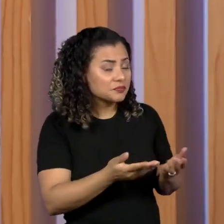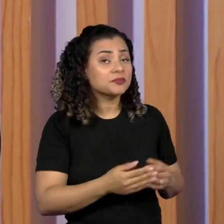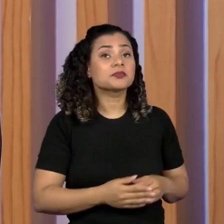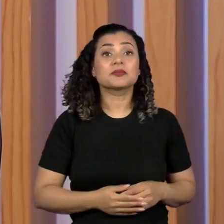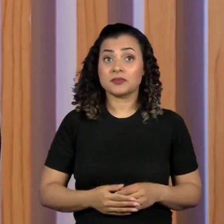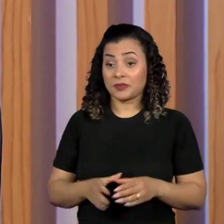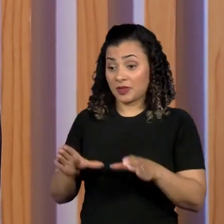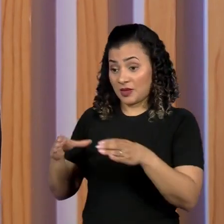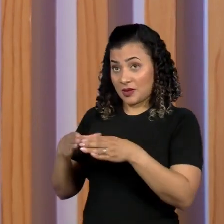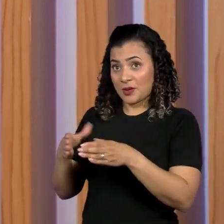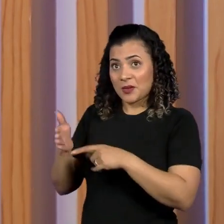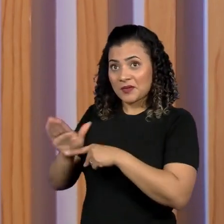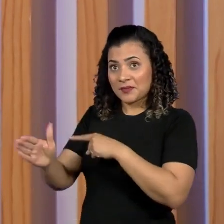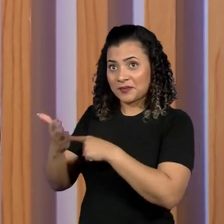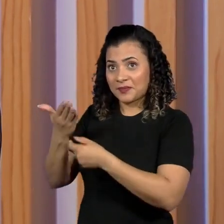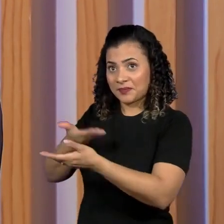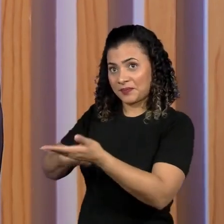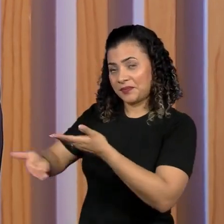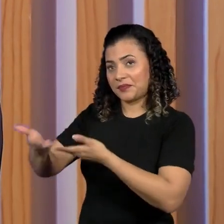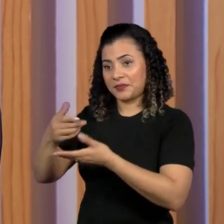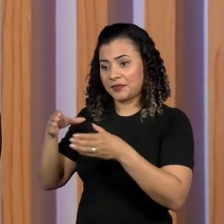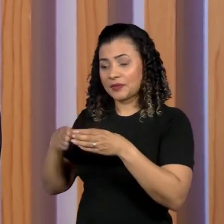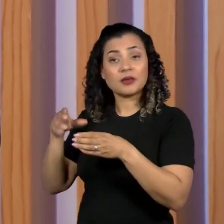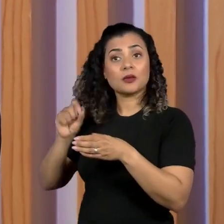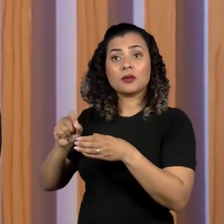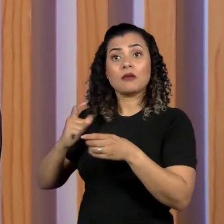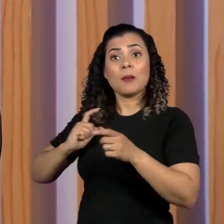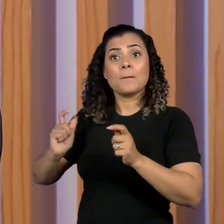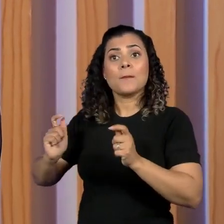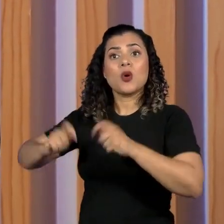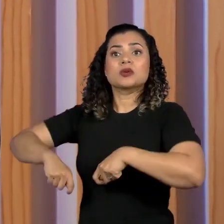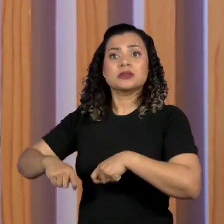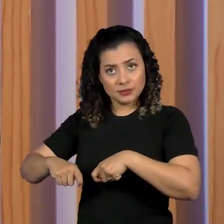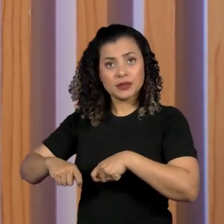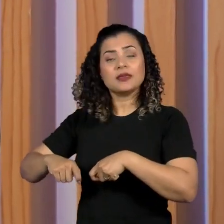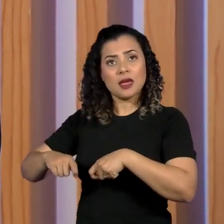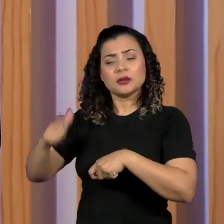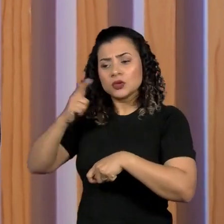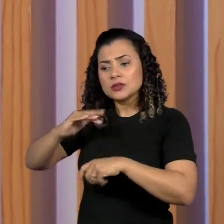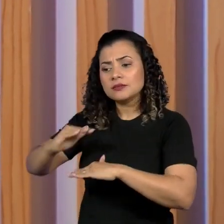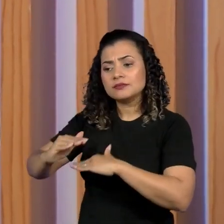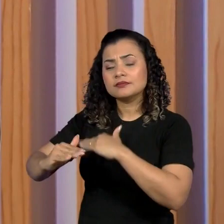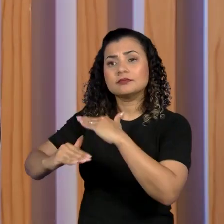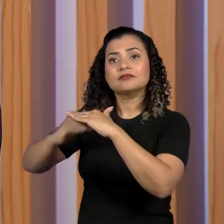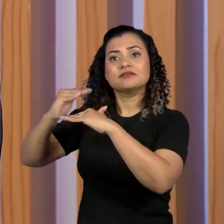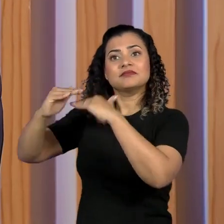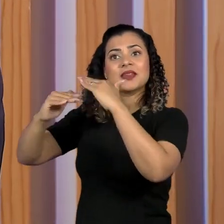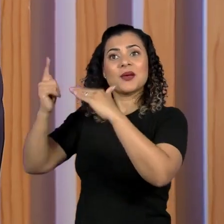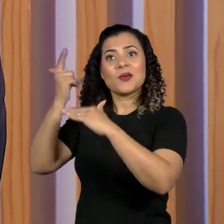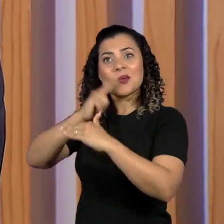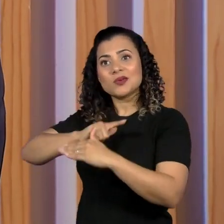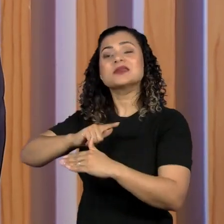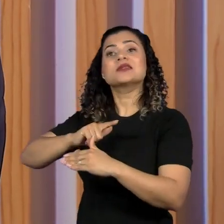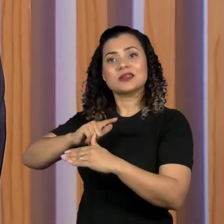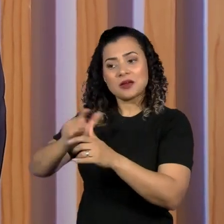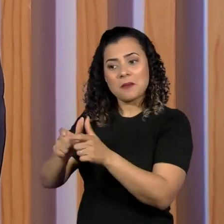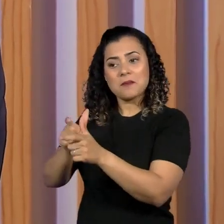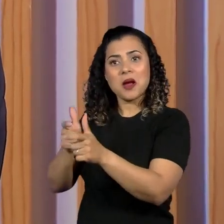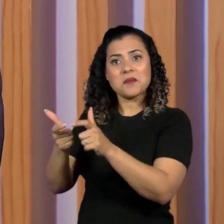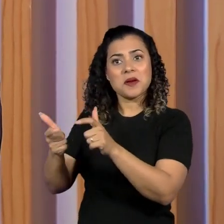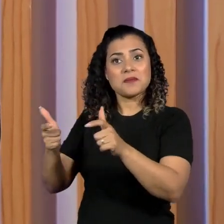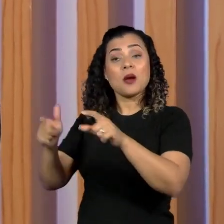de cooperativa, né, a gente tem uma possibilidade de crescer muito em relação à